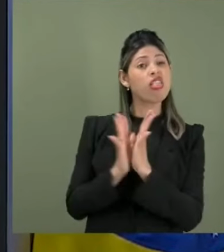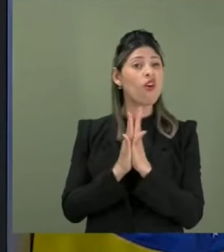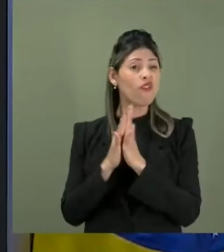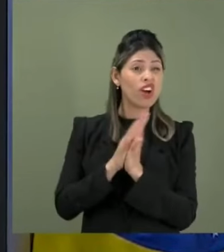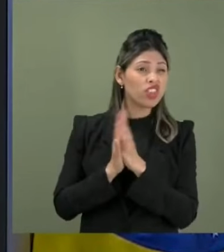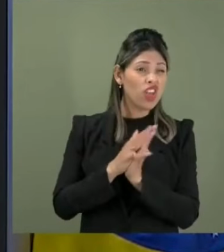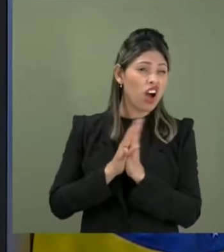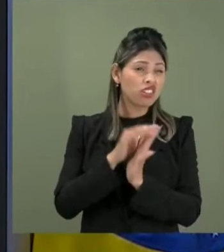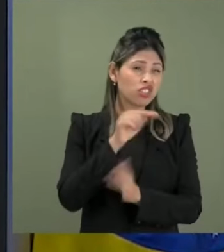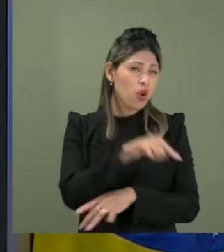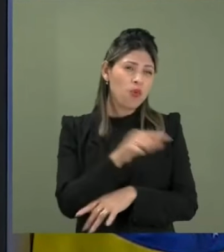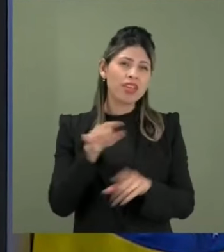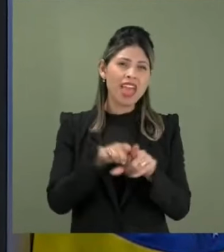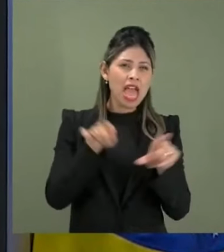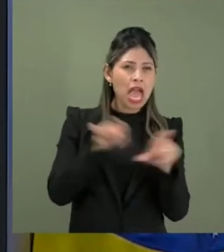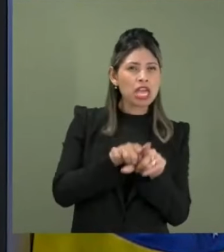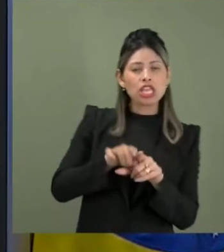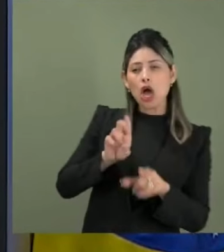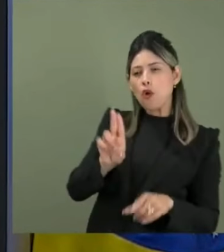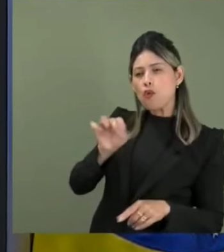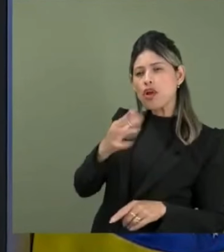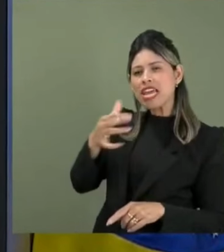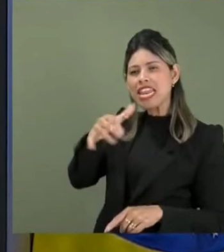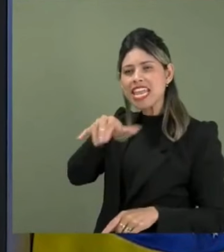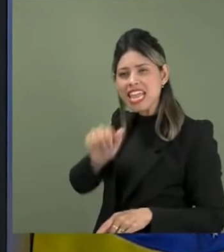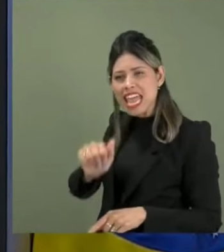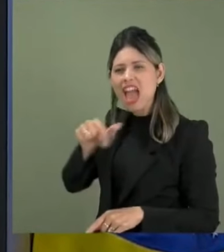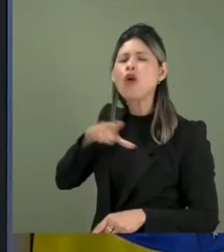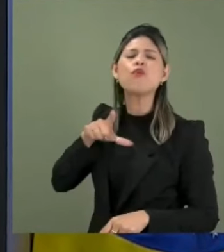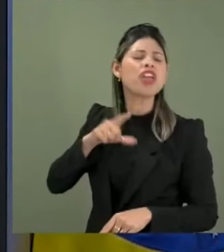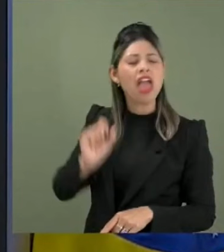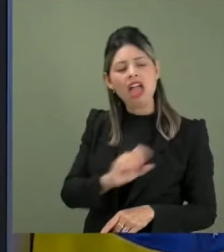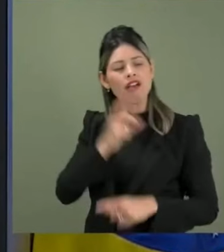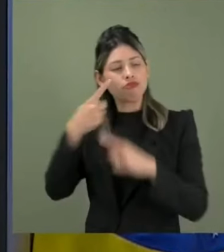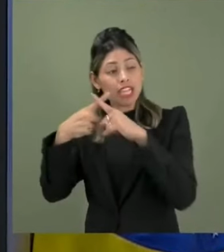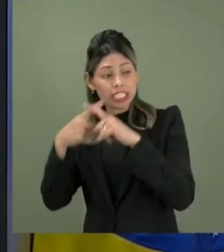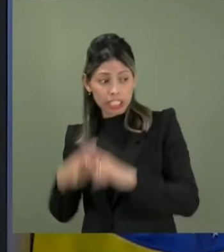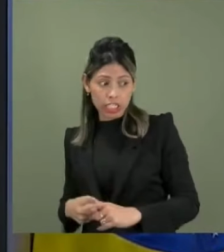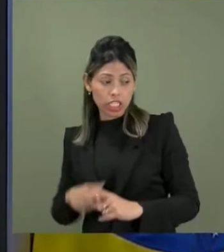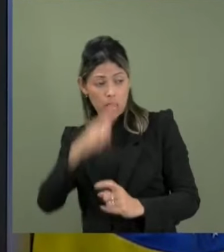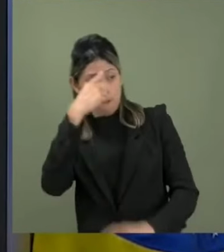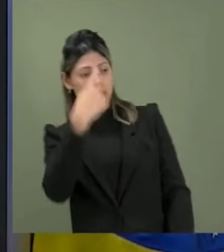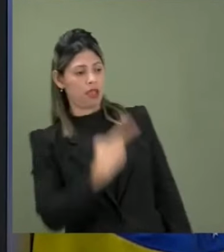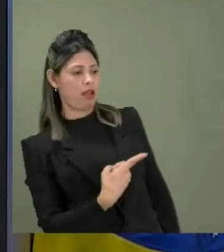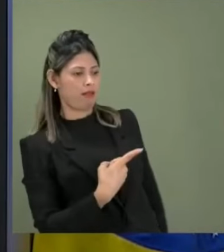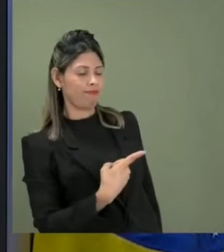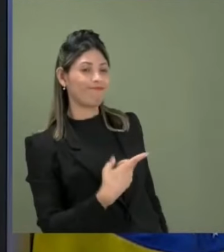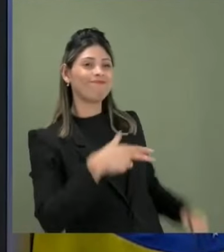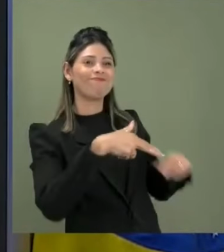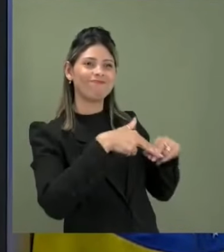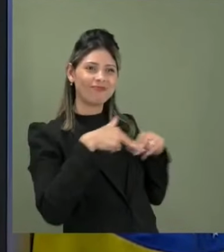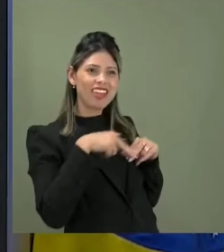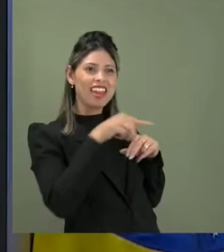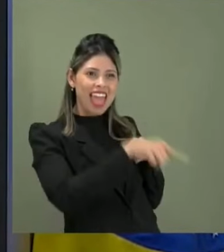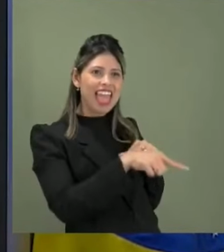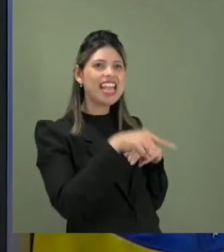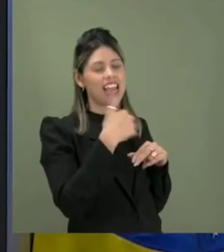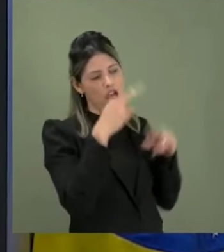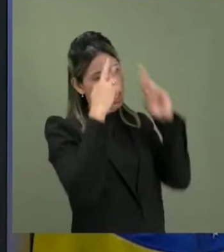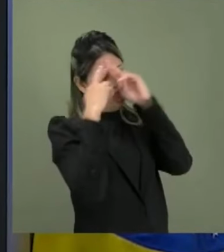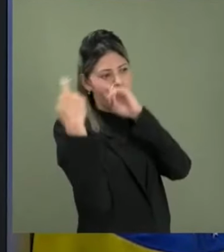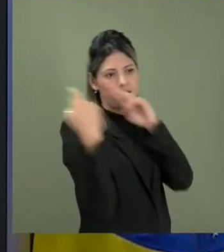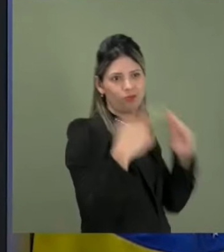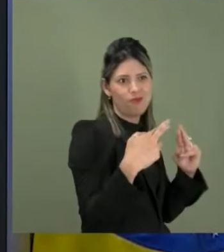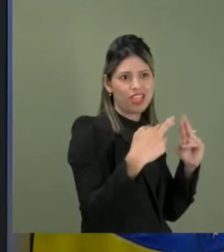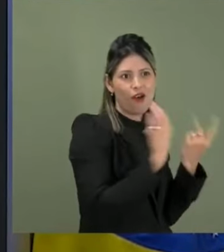um governo nazista, que os nazistas impuseram. E por isso eles eram mais respeitados